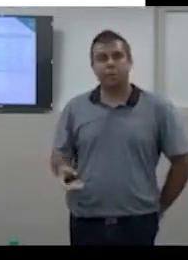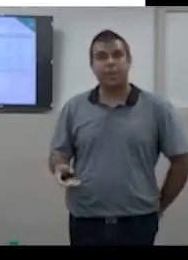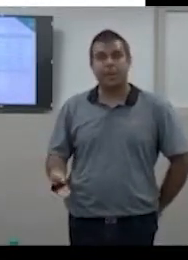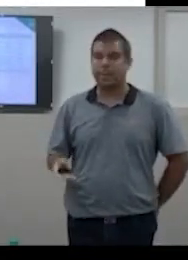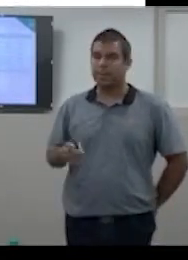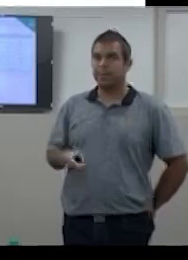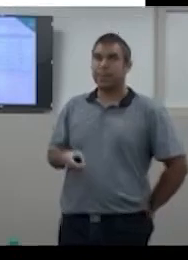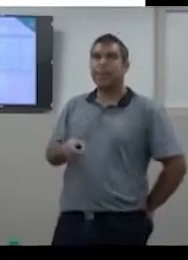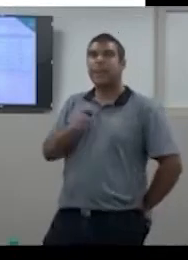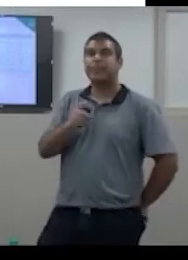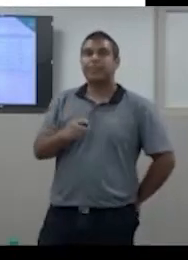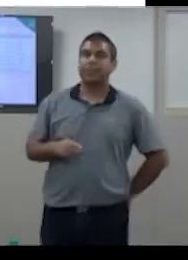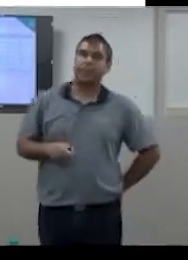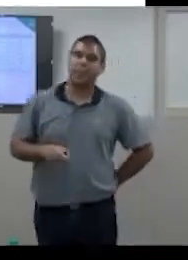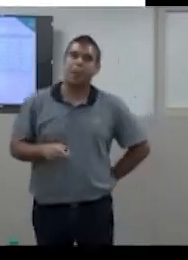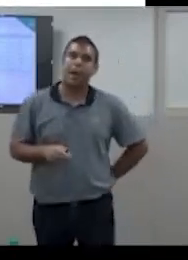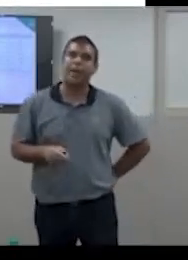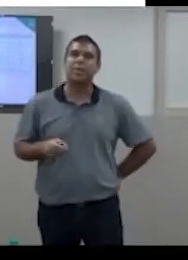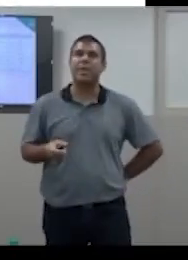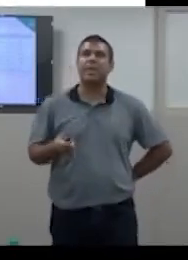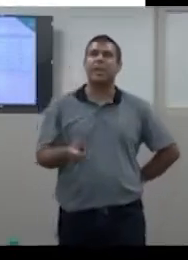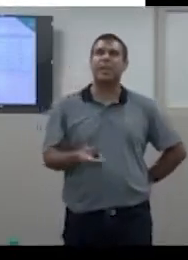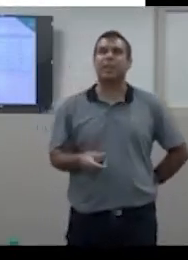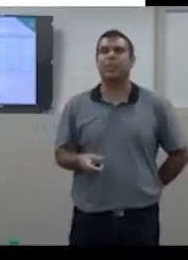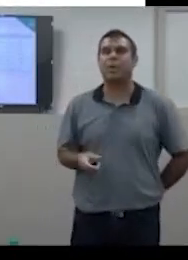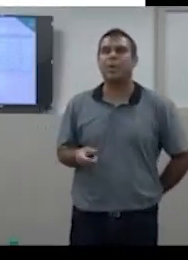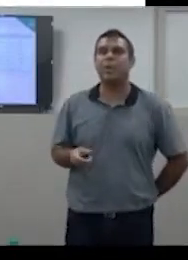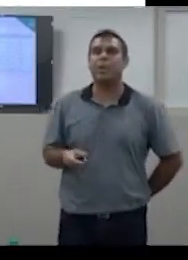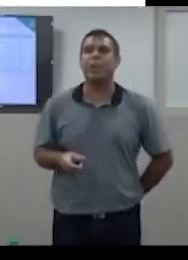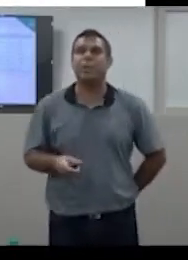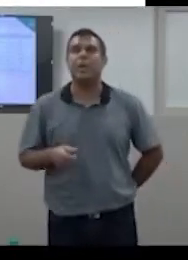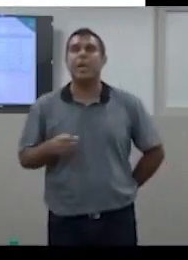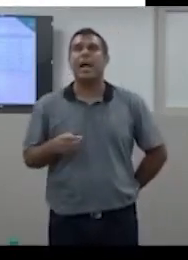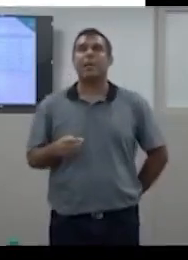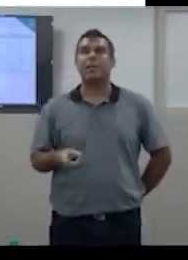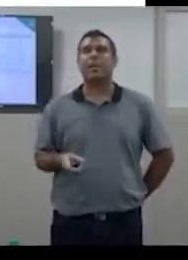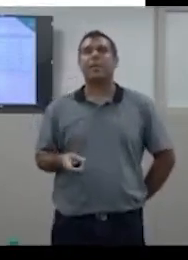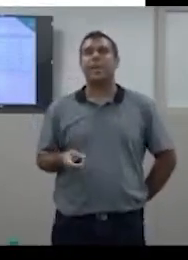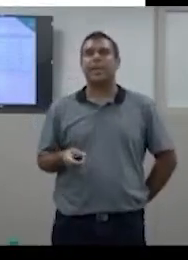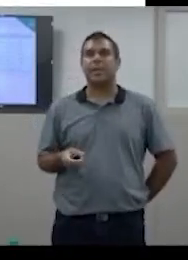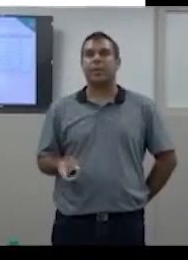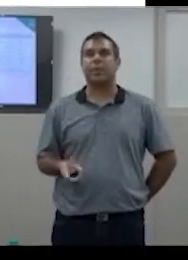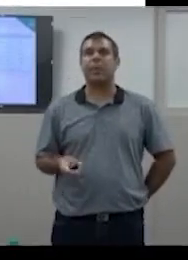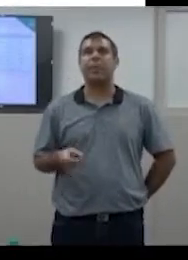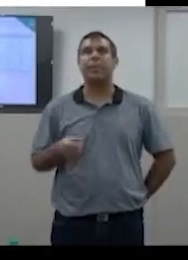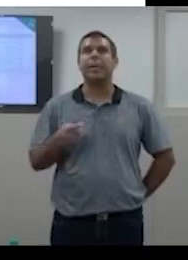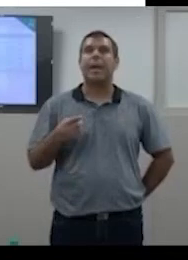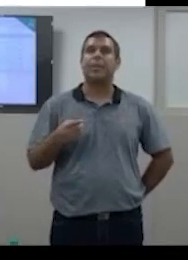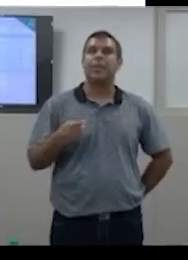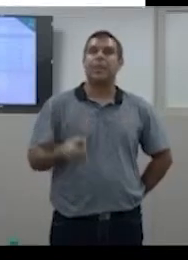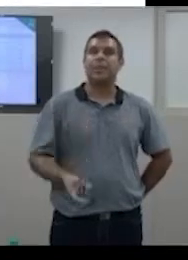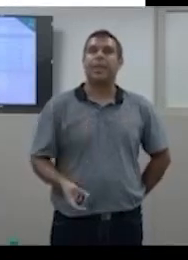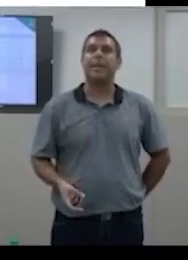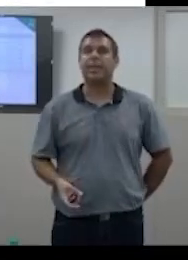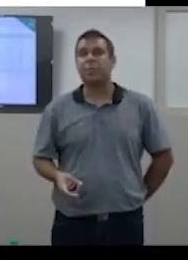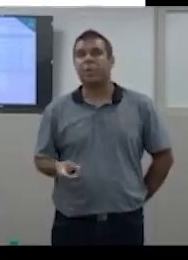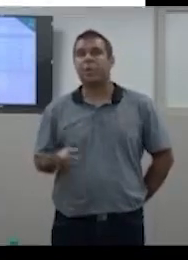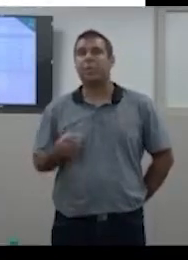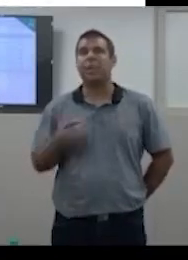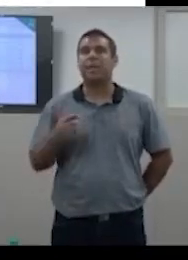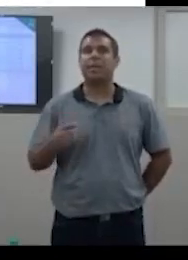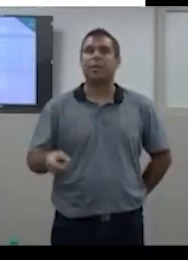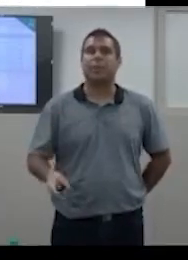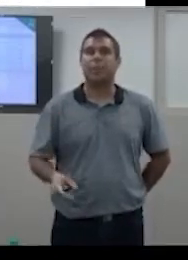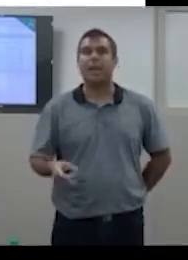nível energético mais amplo, certo? Ó, a gente tem a ideia do álcool etílico, a gente tem também a ideia do alumínio, a gente tem também a ideia